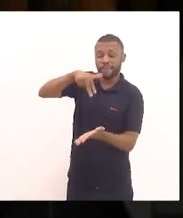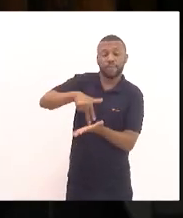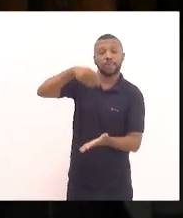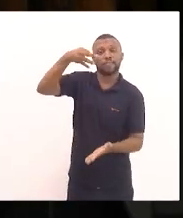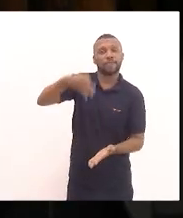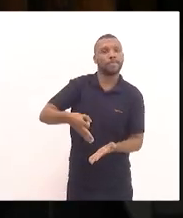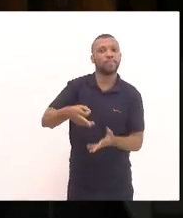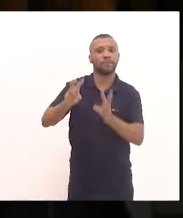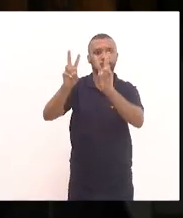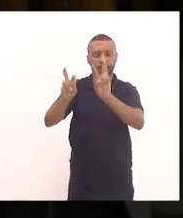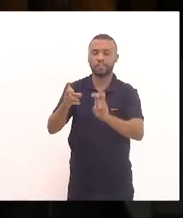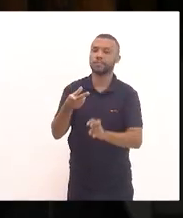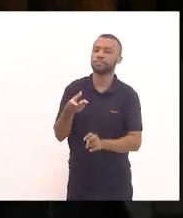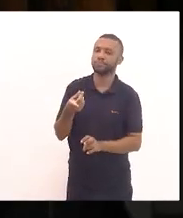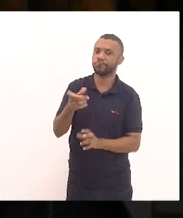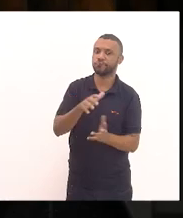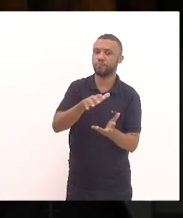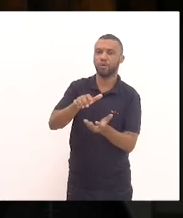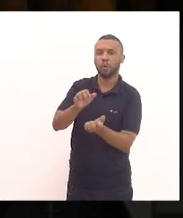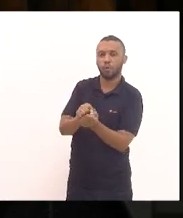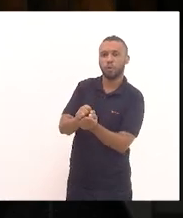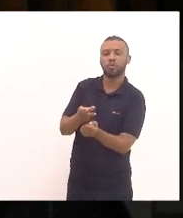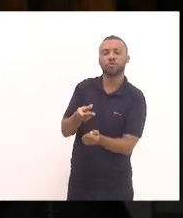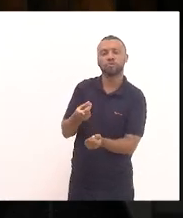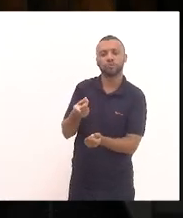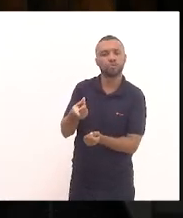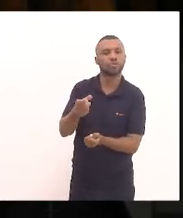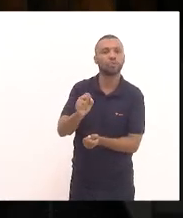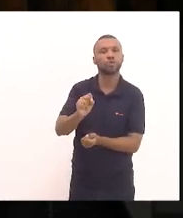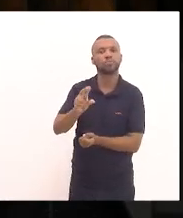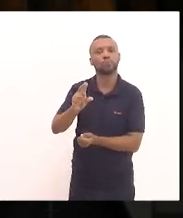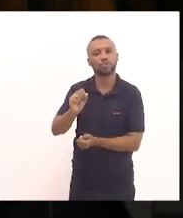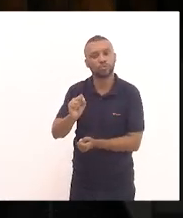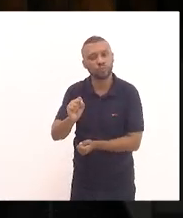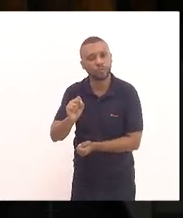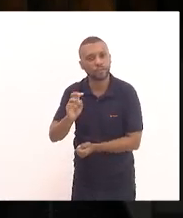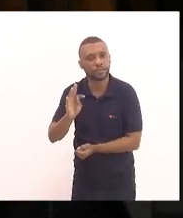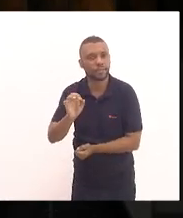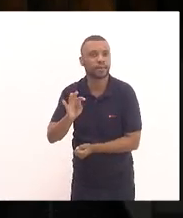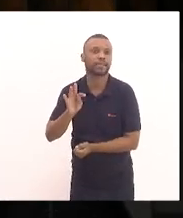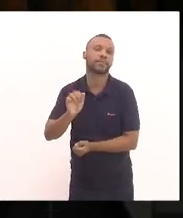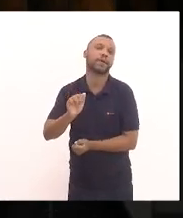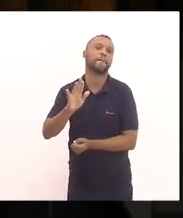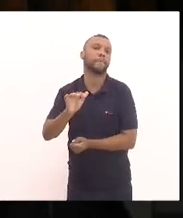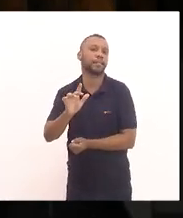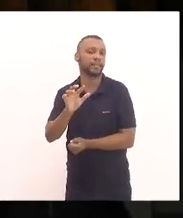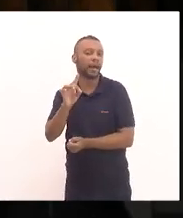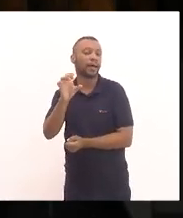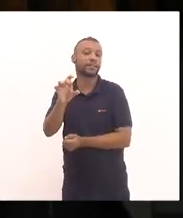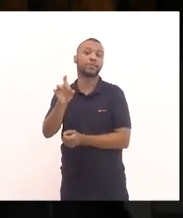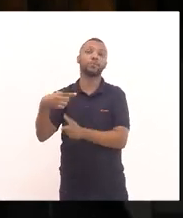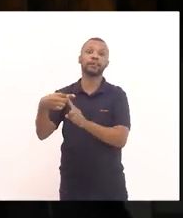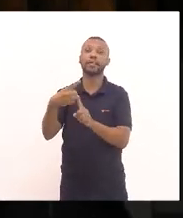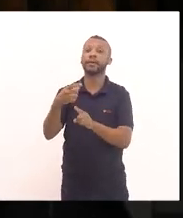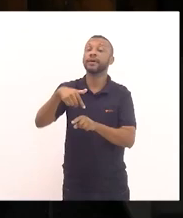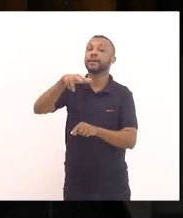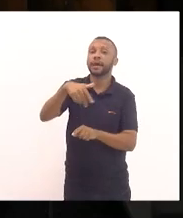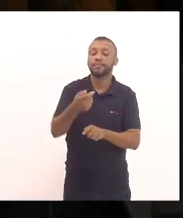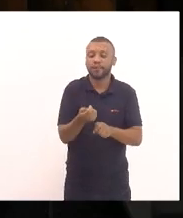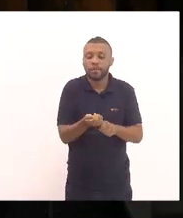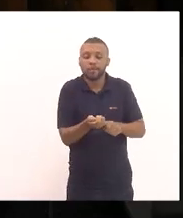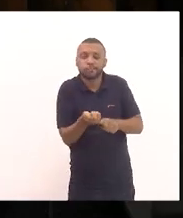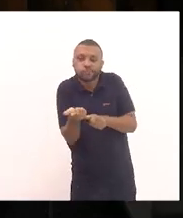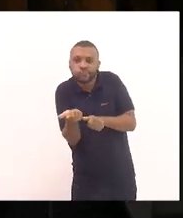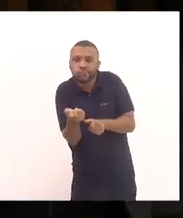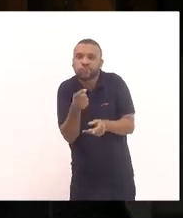sustentabilidade. Desenvolver a agricultura e a produção de alimentos, porque quem põe o feijão, a mandioca no prato